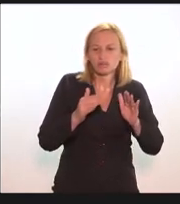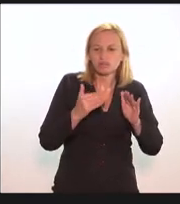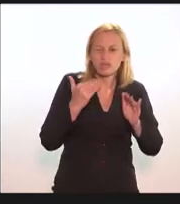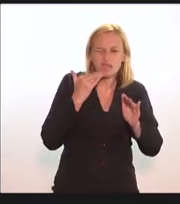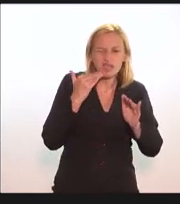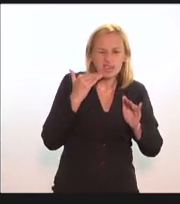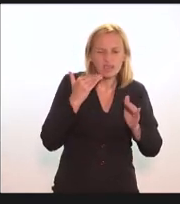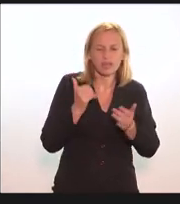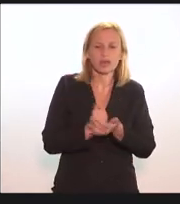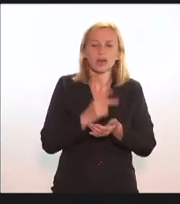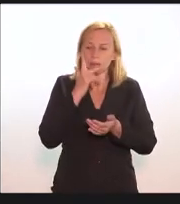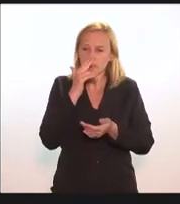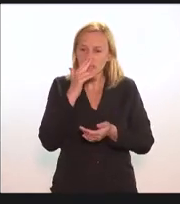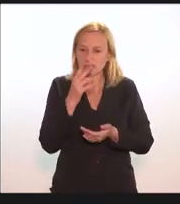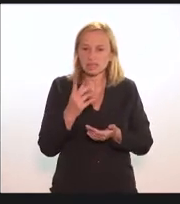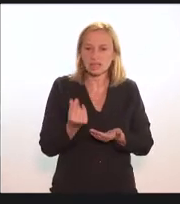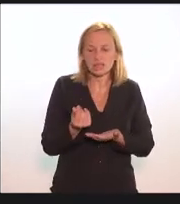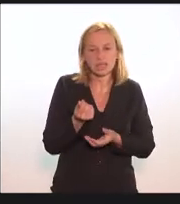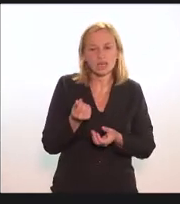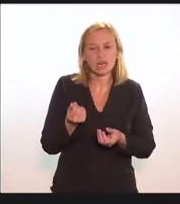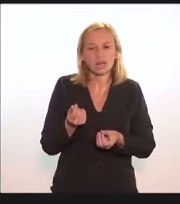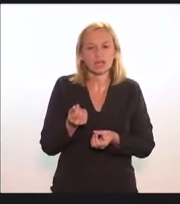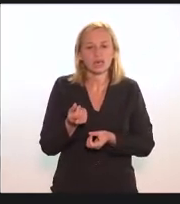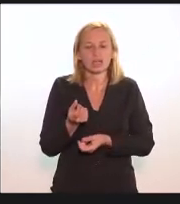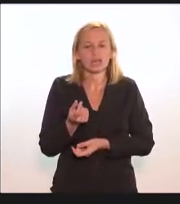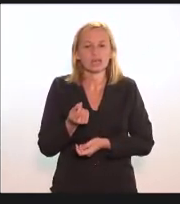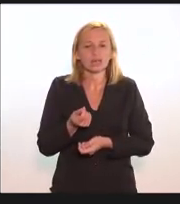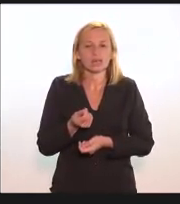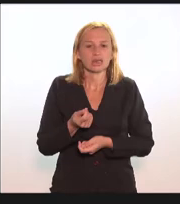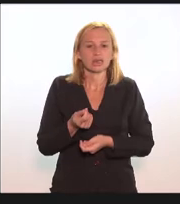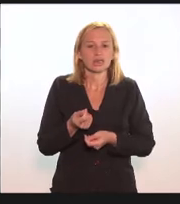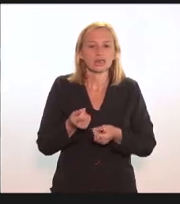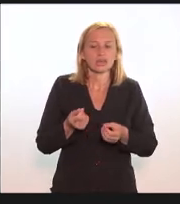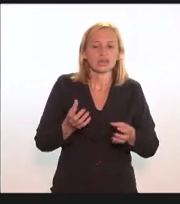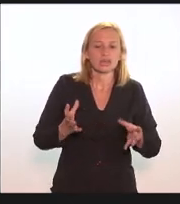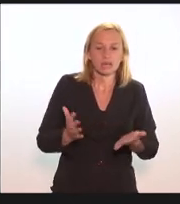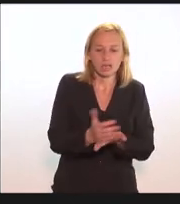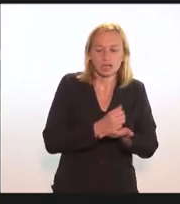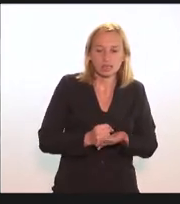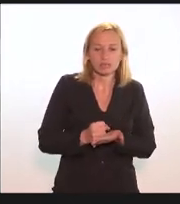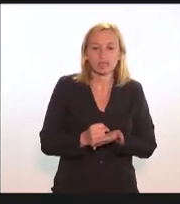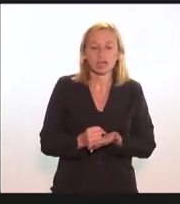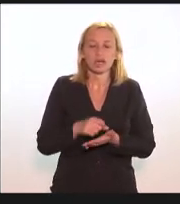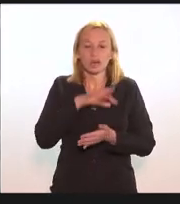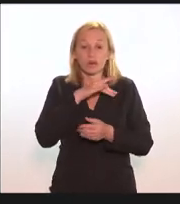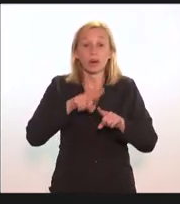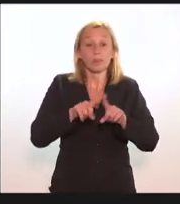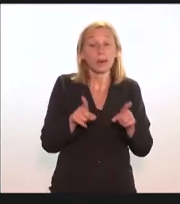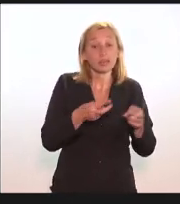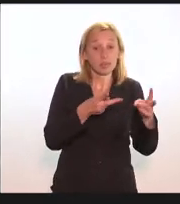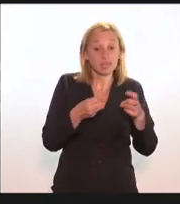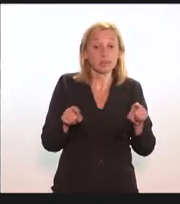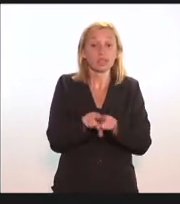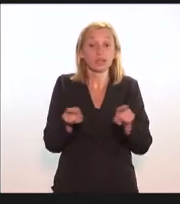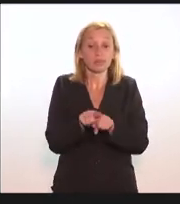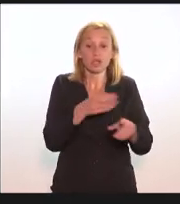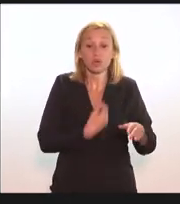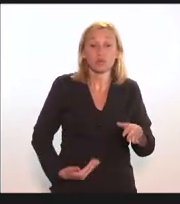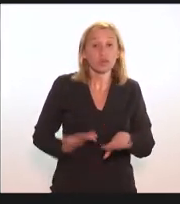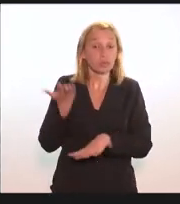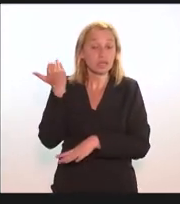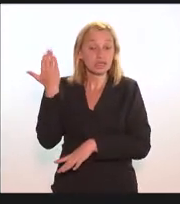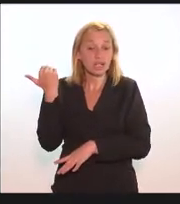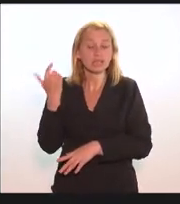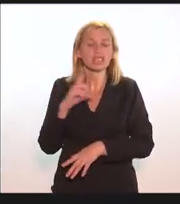isenção tributária era um mal em si mesmo. Mas também a gente percebia, pelo menos no governo passado,